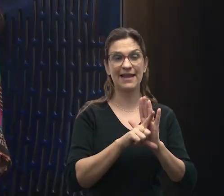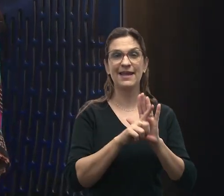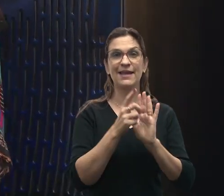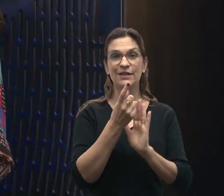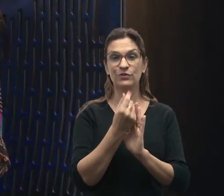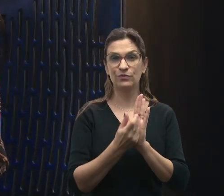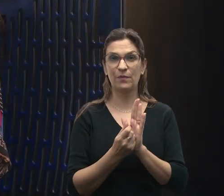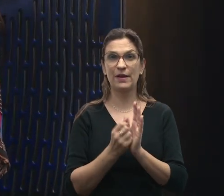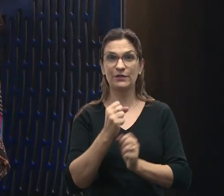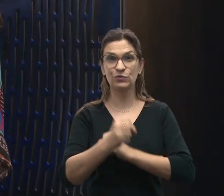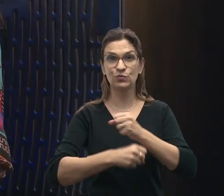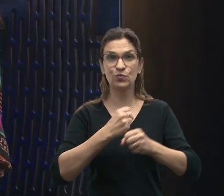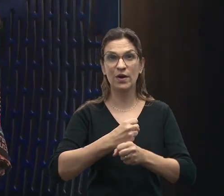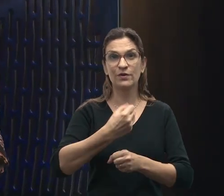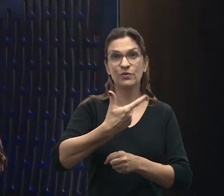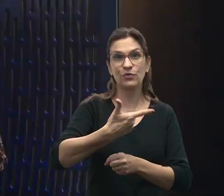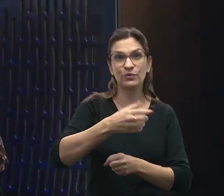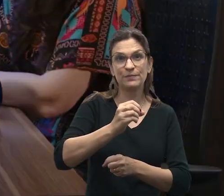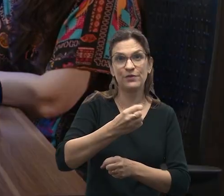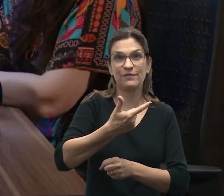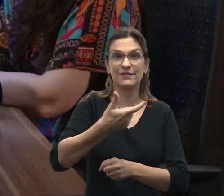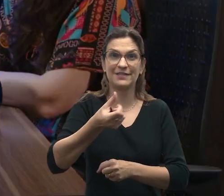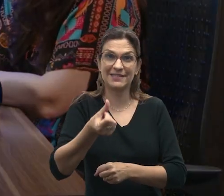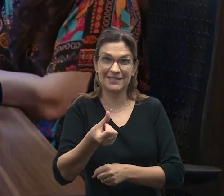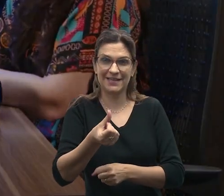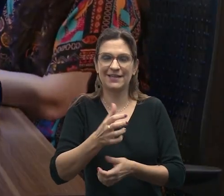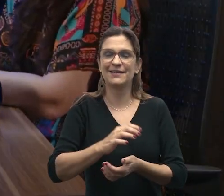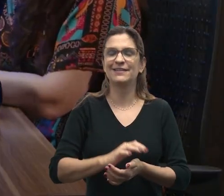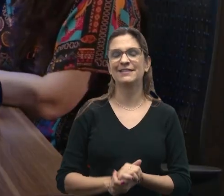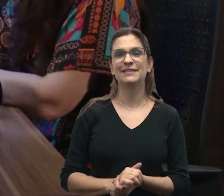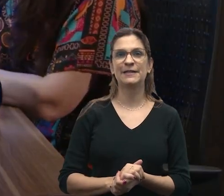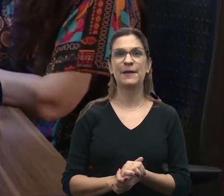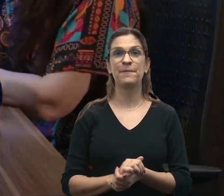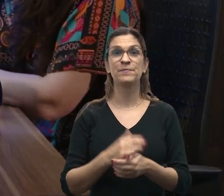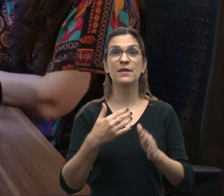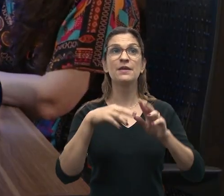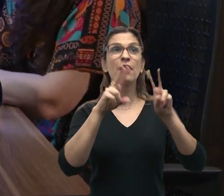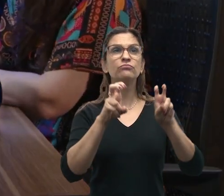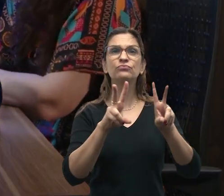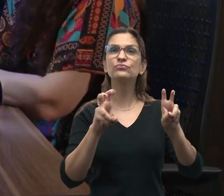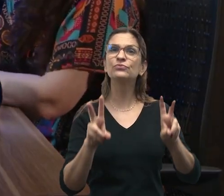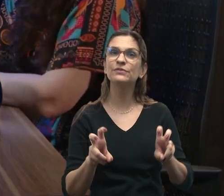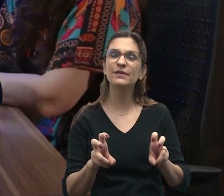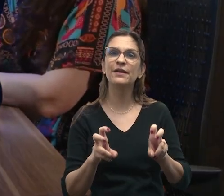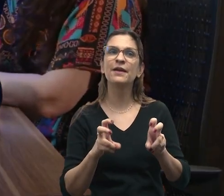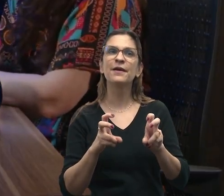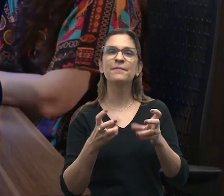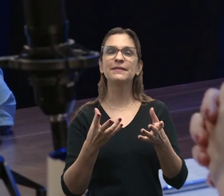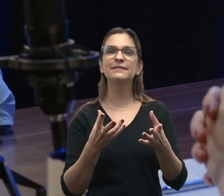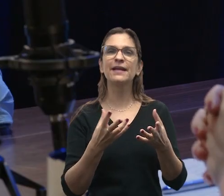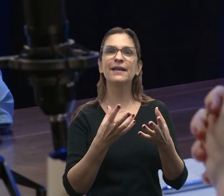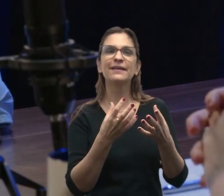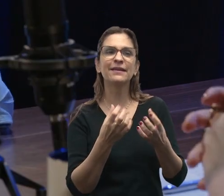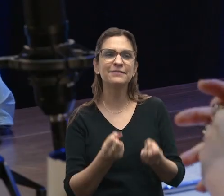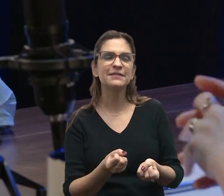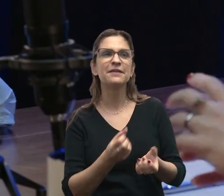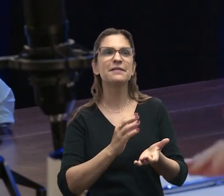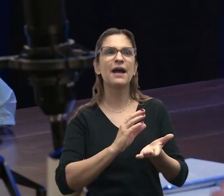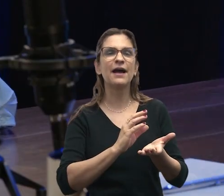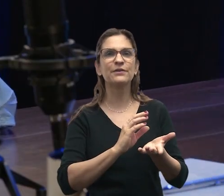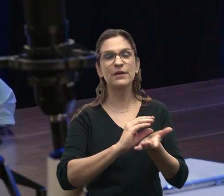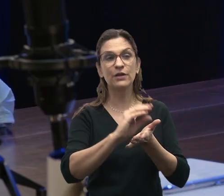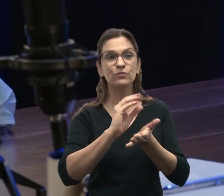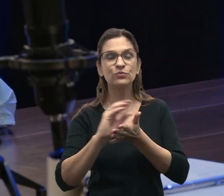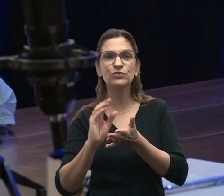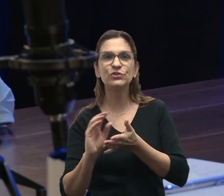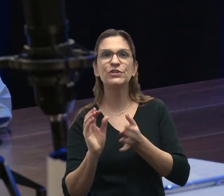vem, de 2026. Quais áreas, né, que foram contempladas nessas suas emendas que foram aprovadas na LDO? Assim, a gente foi a